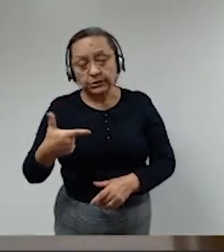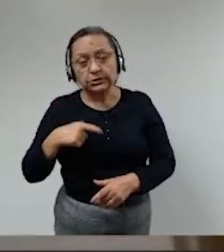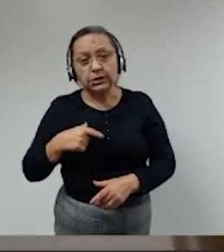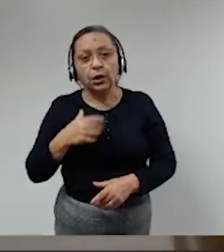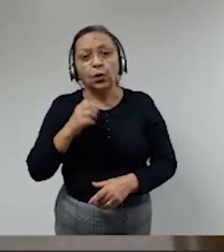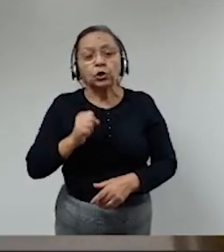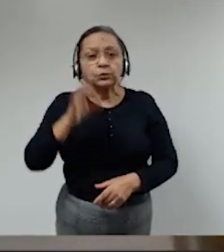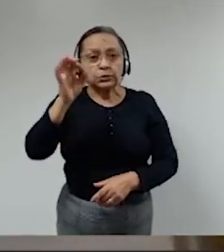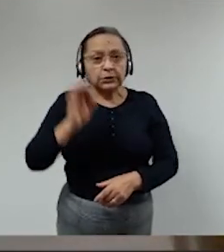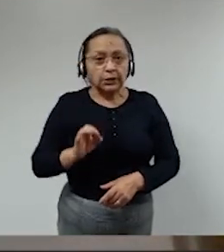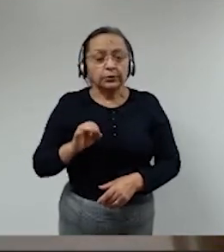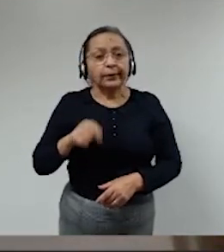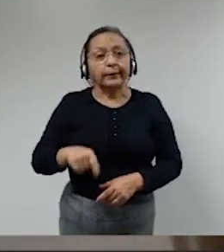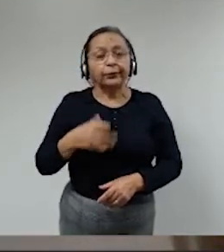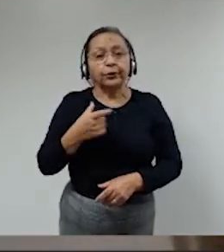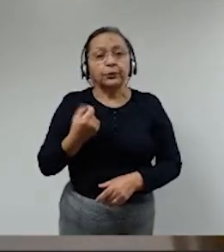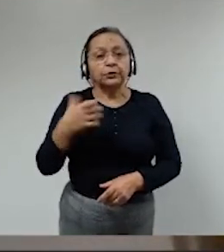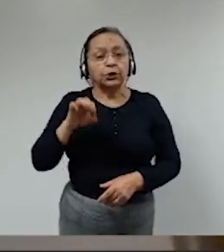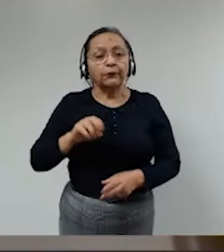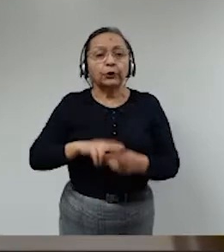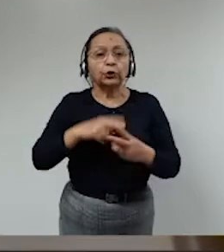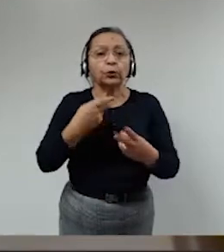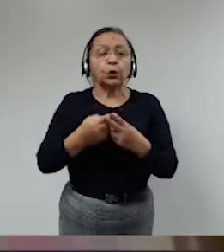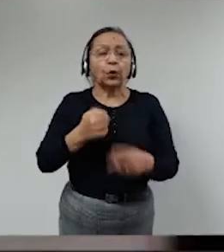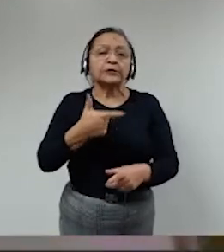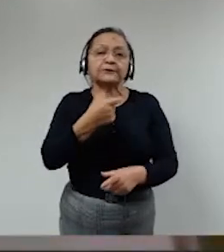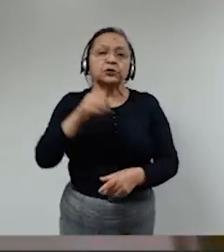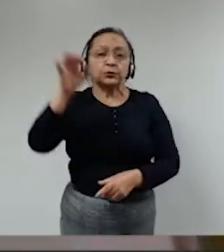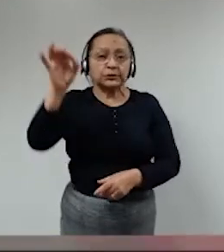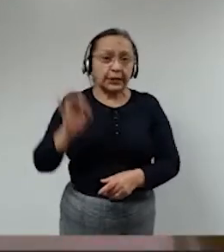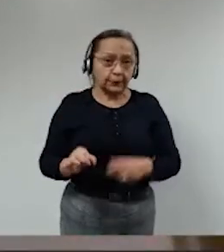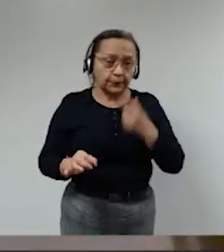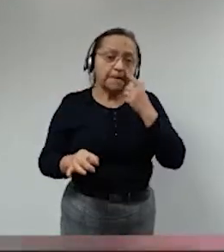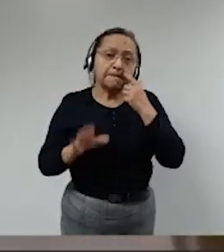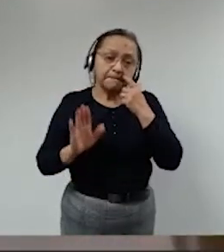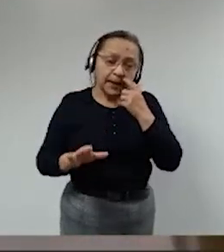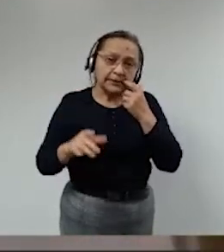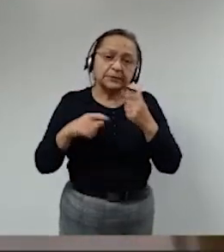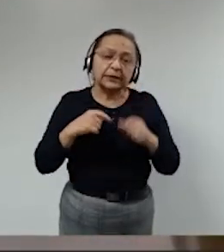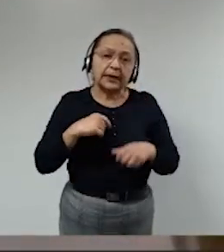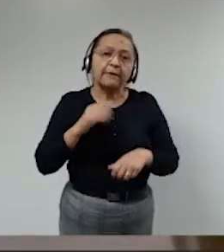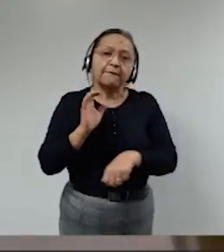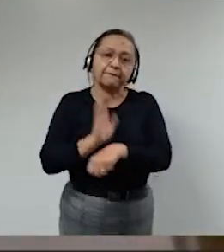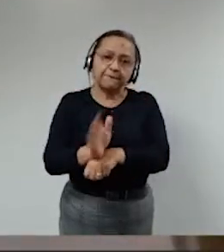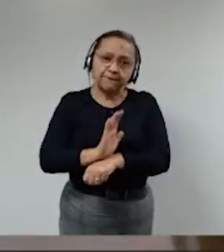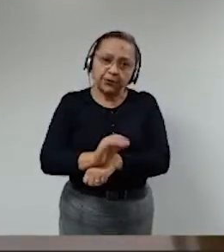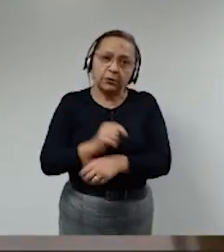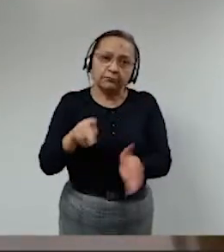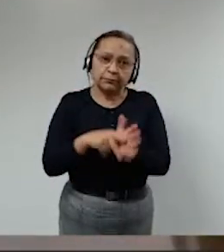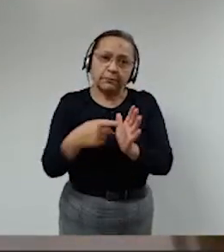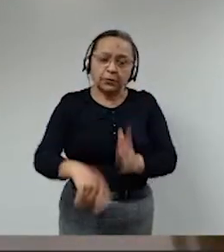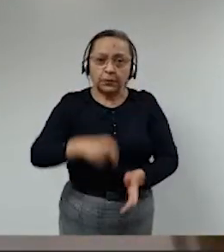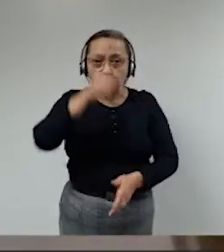a participação de público brasileiro. Claro que você precisa ter filmes brasileiros na tela, né? Senão você não tem público brasileiro. Tá?